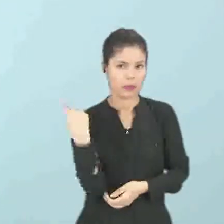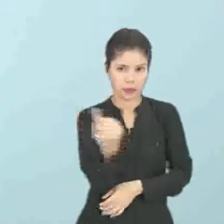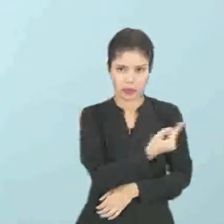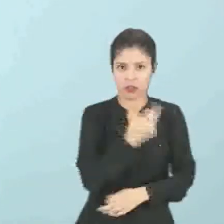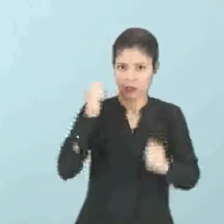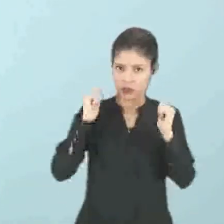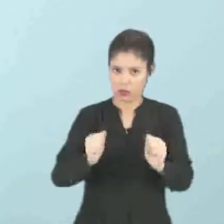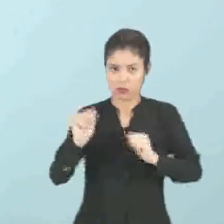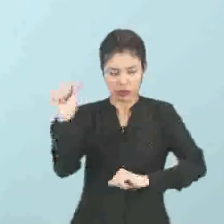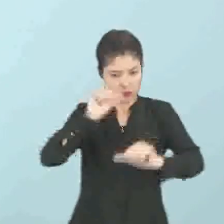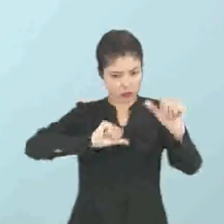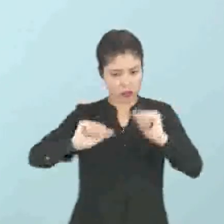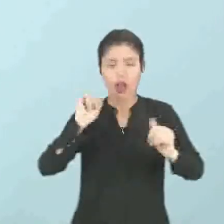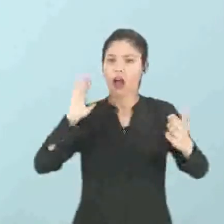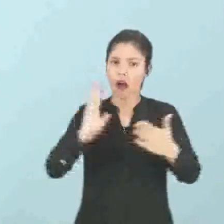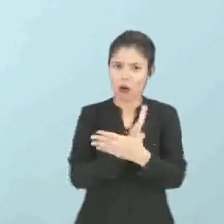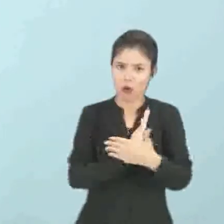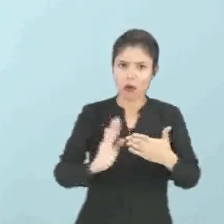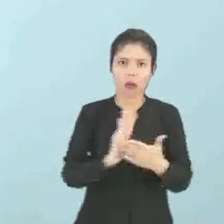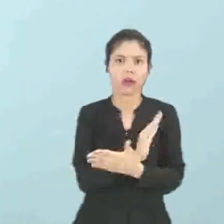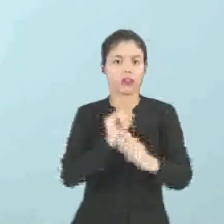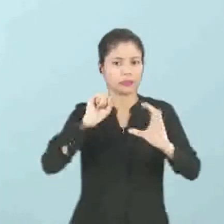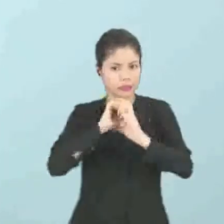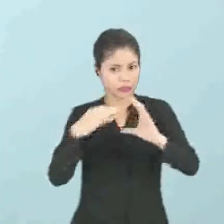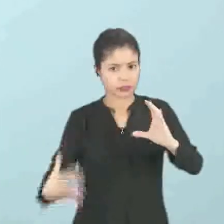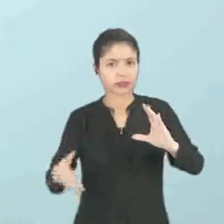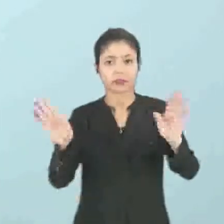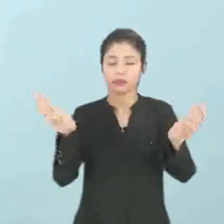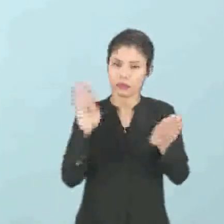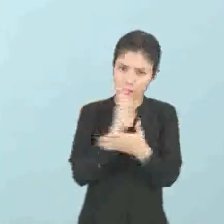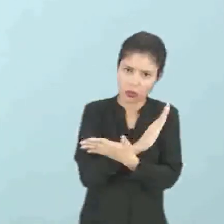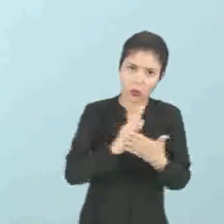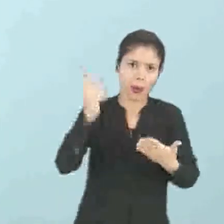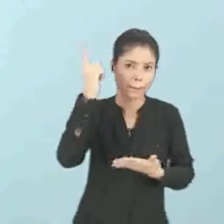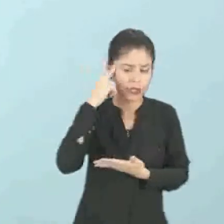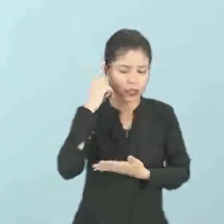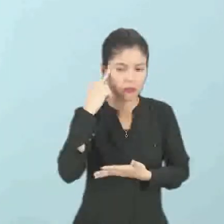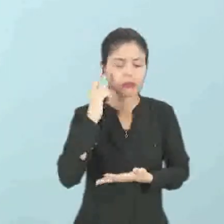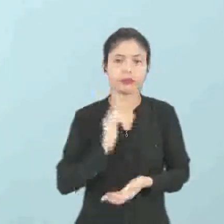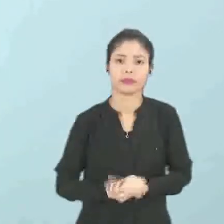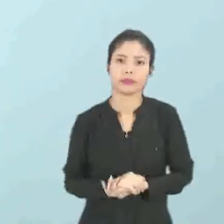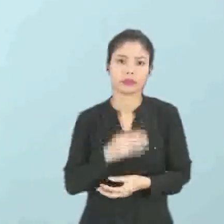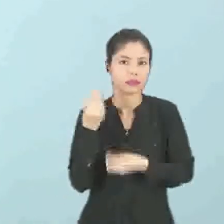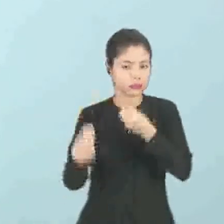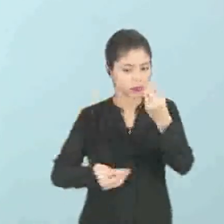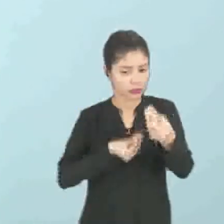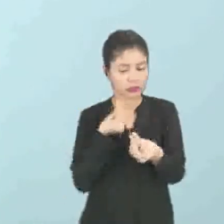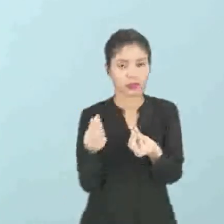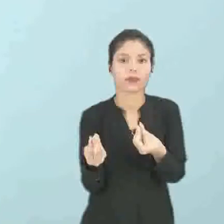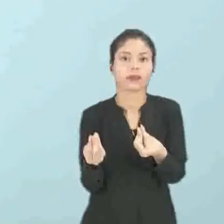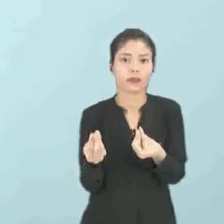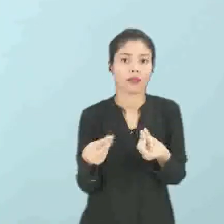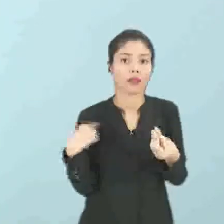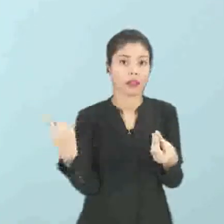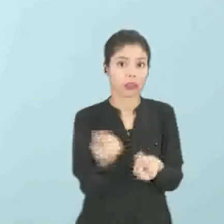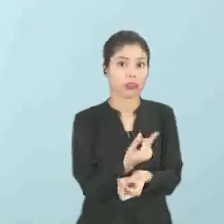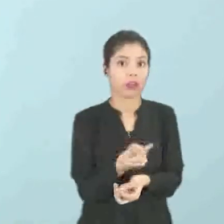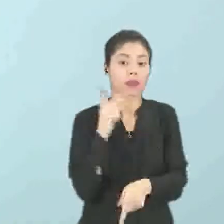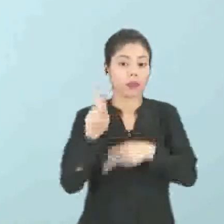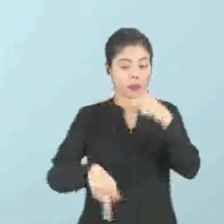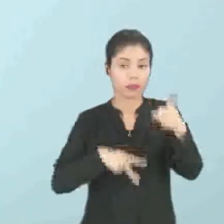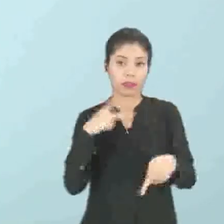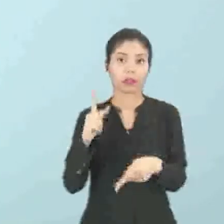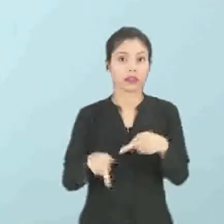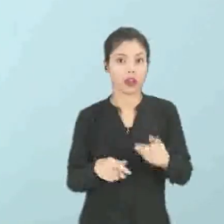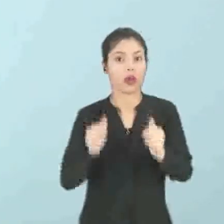nós podemos mudar algumas atitudes, alguns pensamentos, como que nós, como